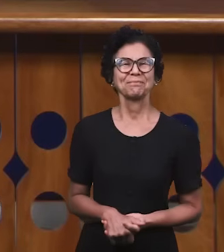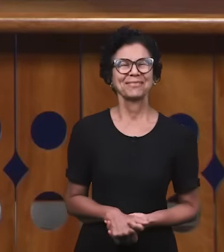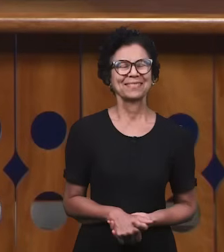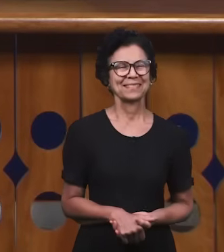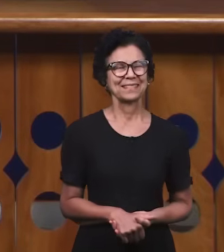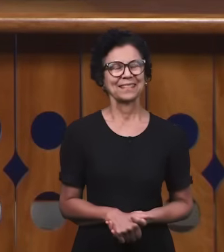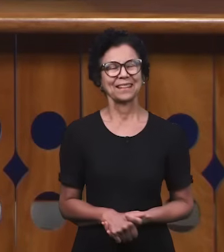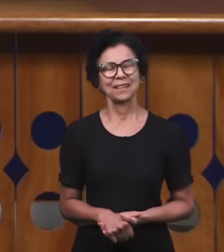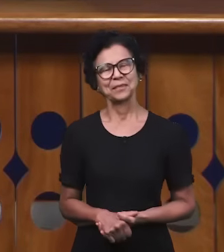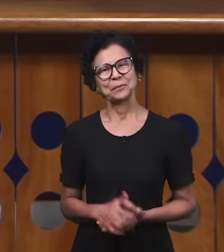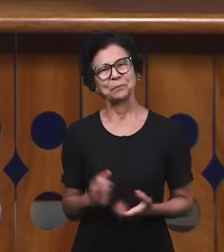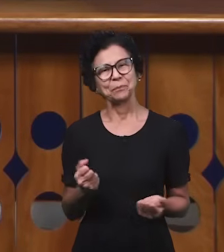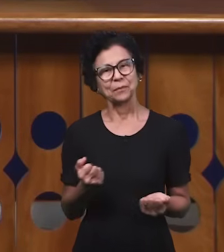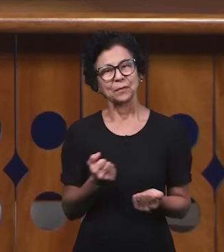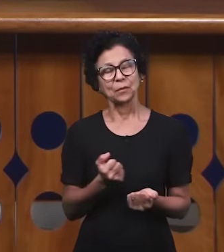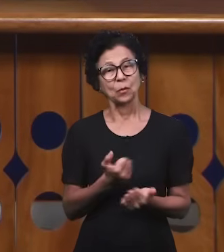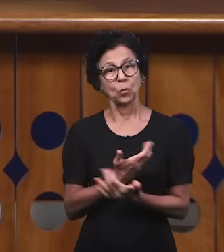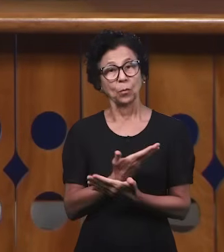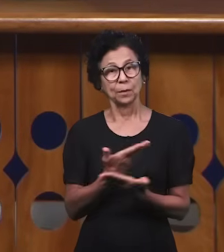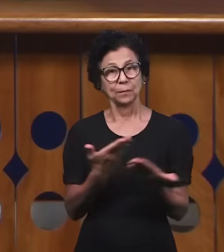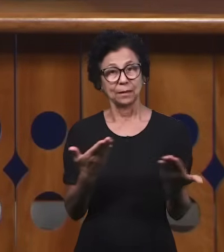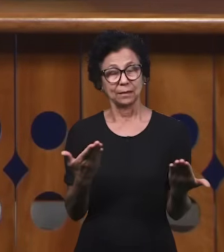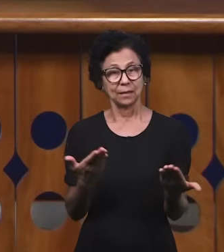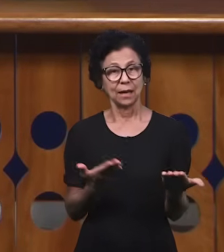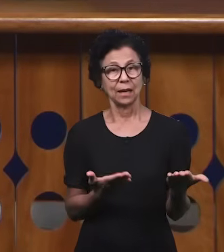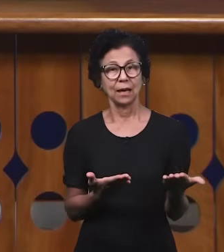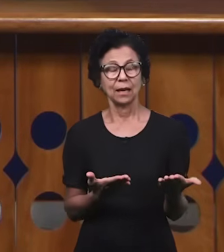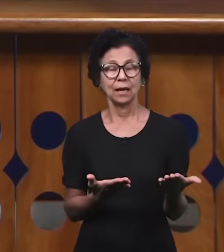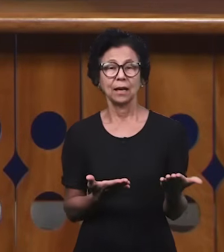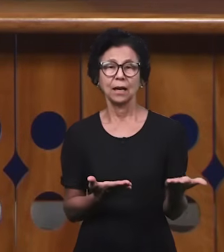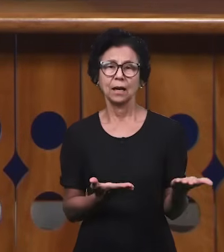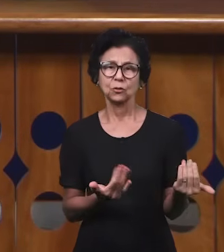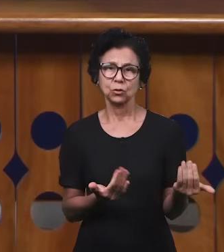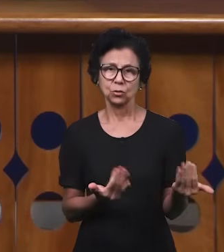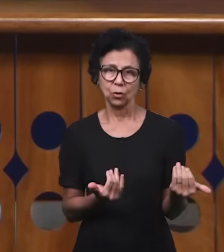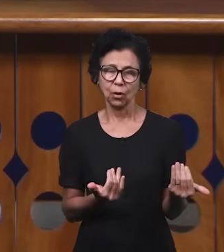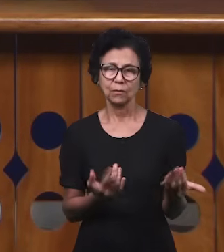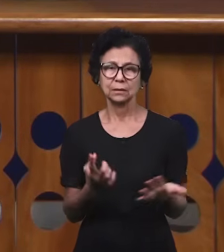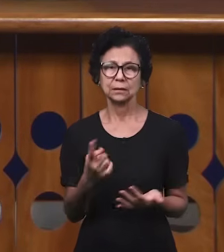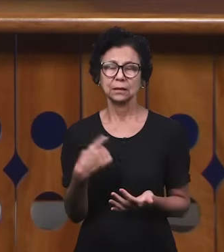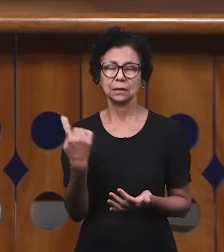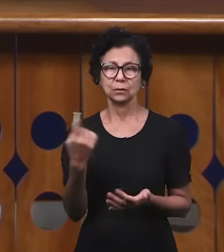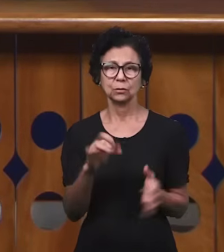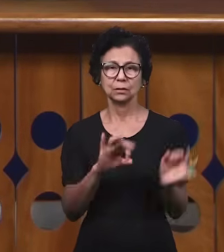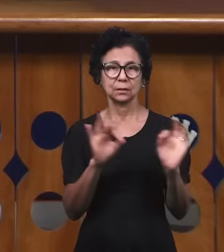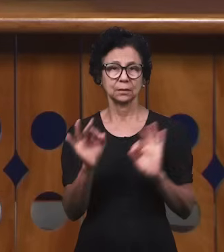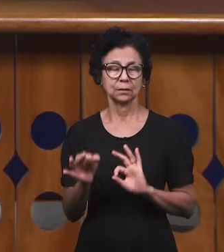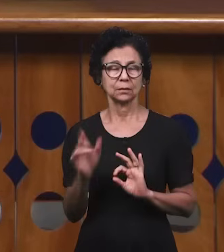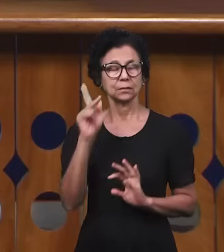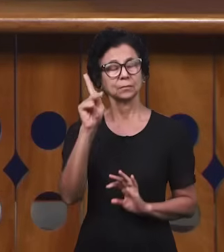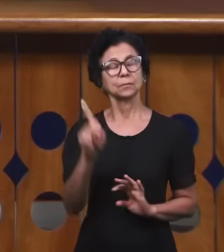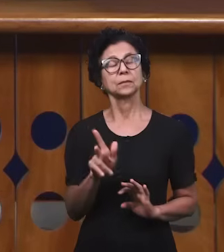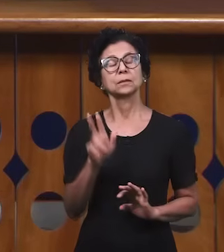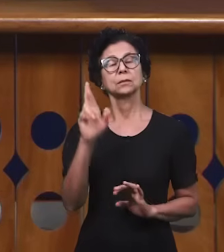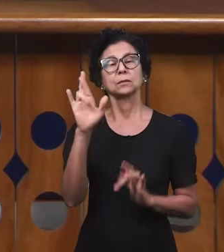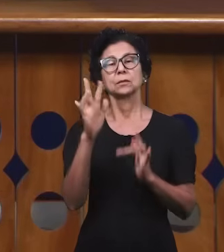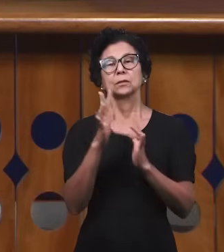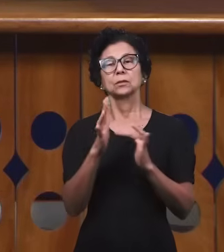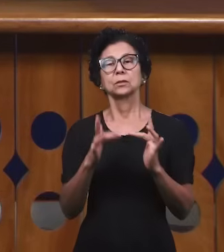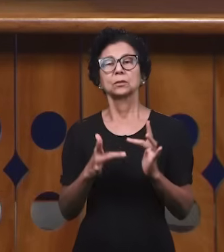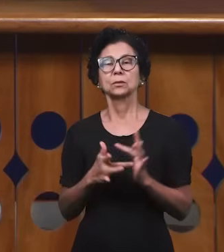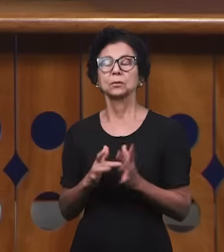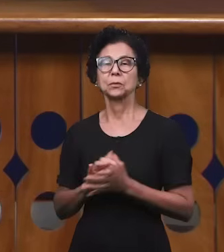Nós queremos saudar aos jovens, a todos que nos assistem com a paz do Senhor Jesus. Estamos aqui mais